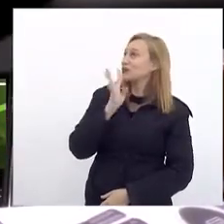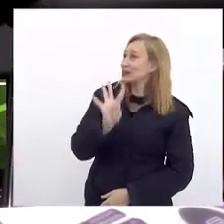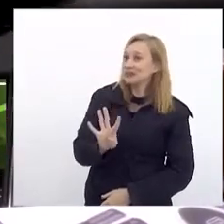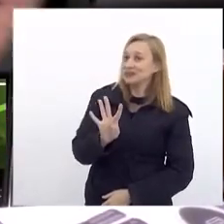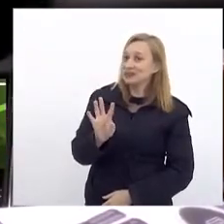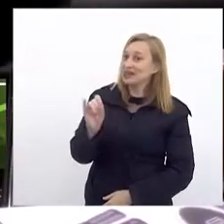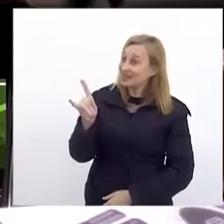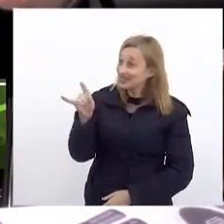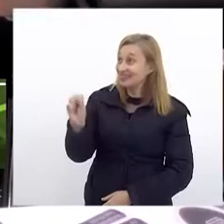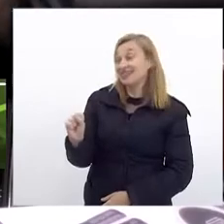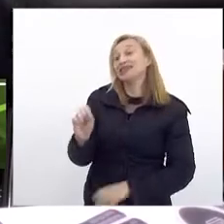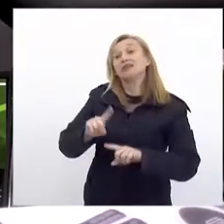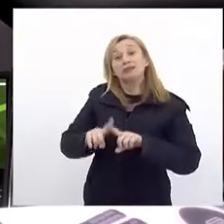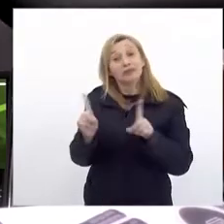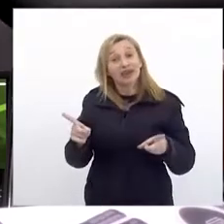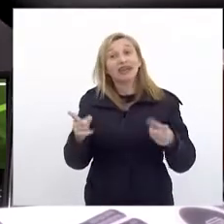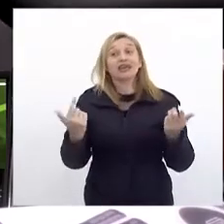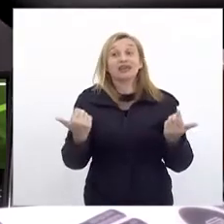siglas Mas que a gente Tem que se